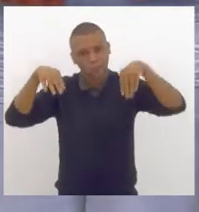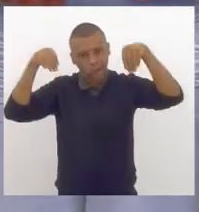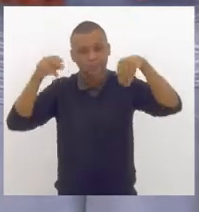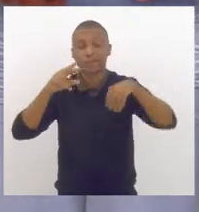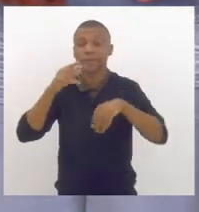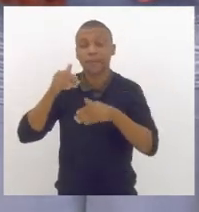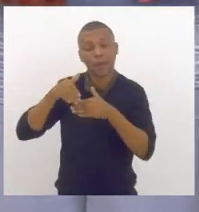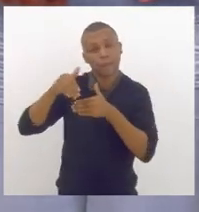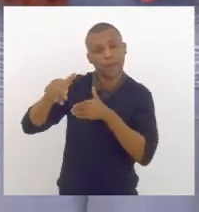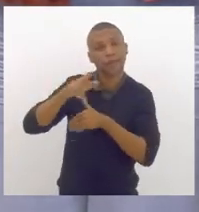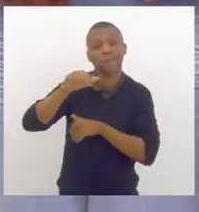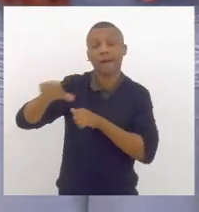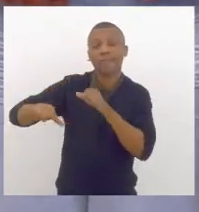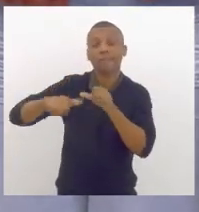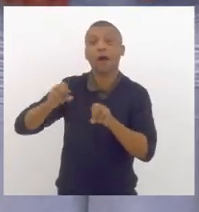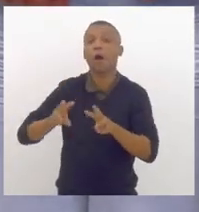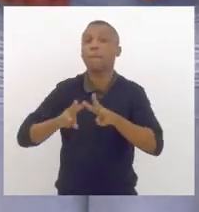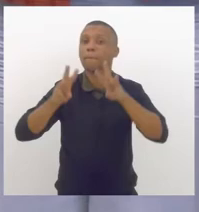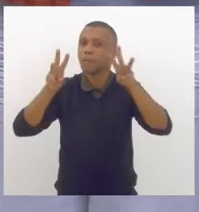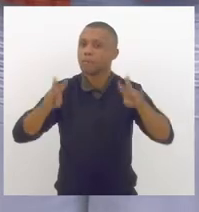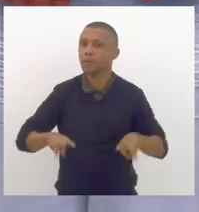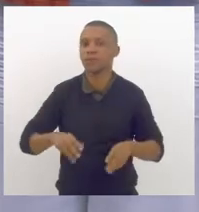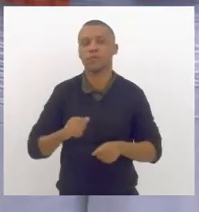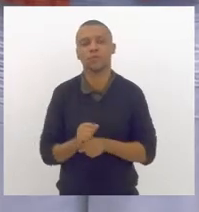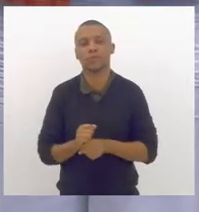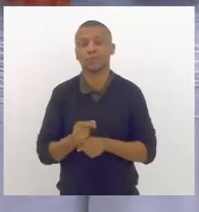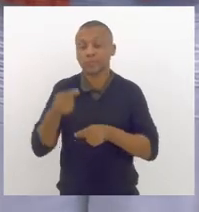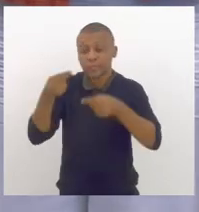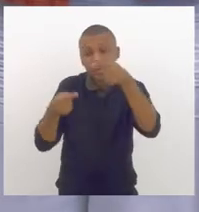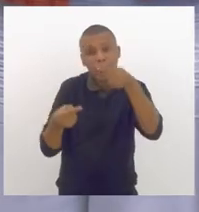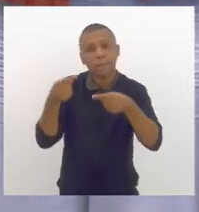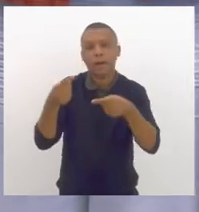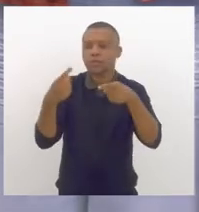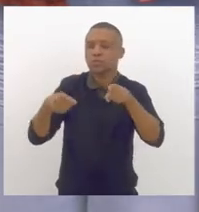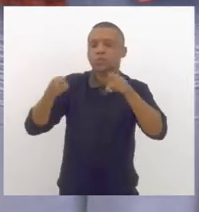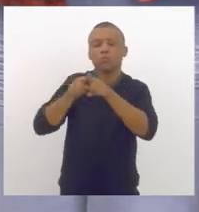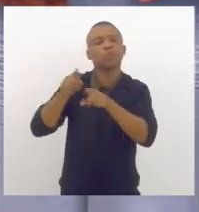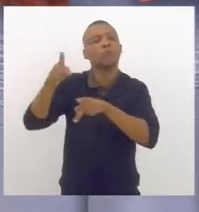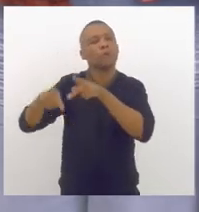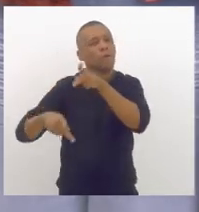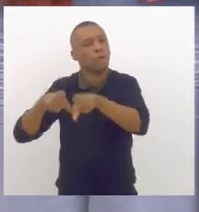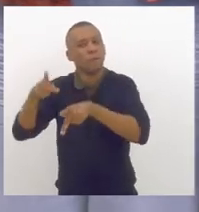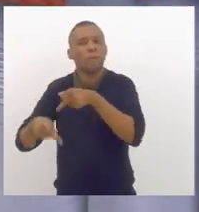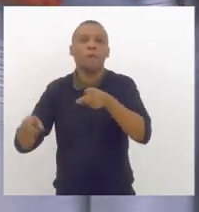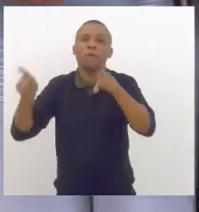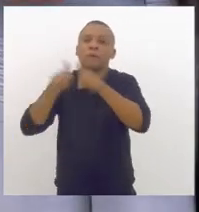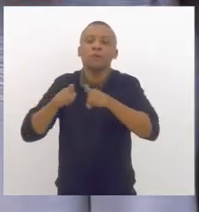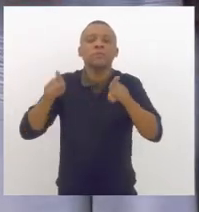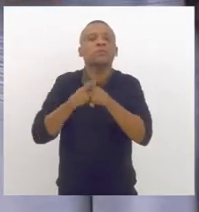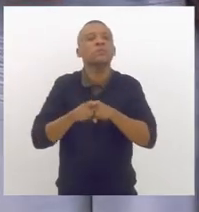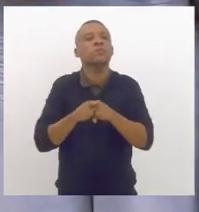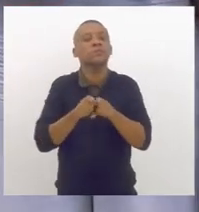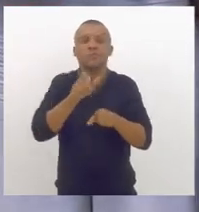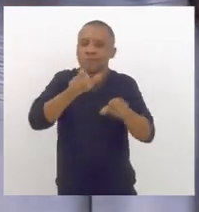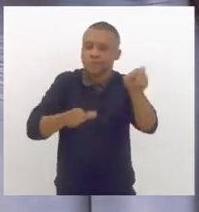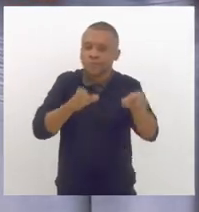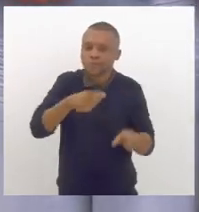em breve um museu, debates com a população e também com aqueles e aquelas que